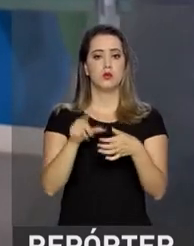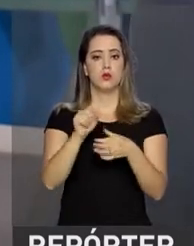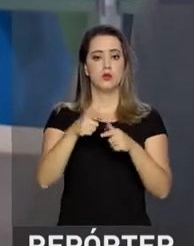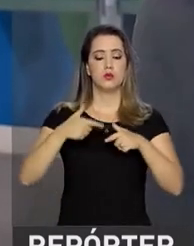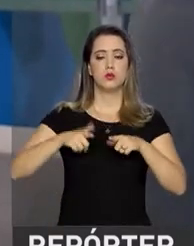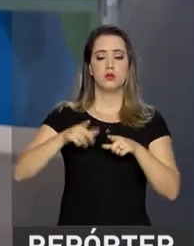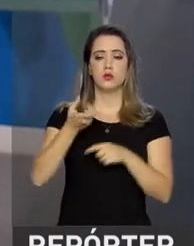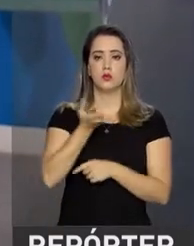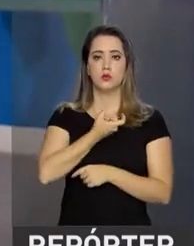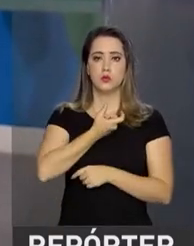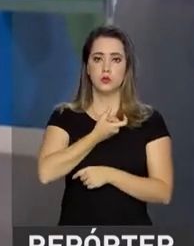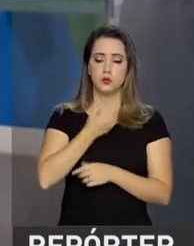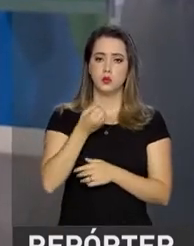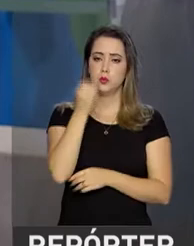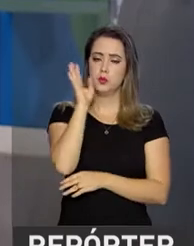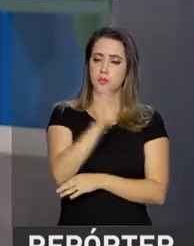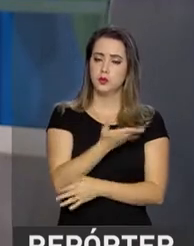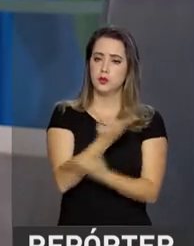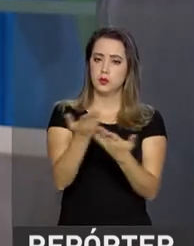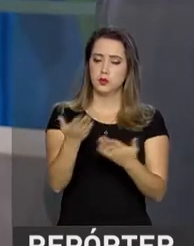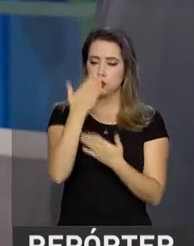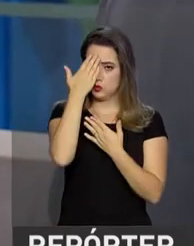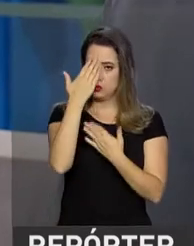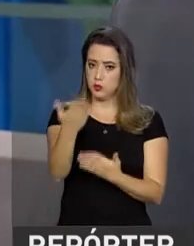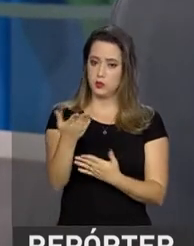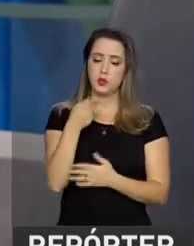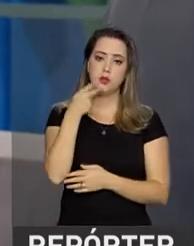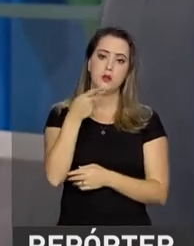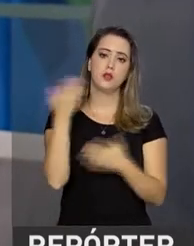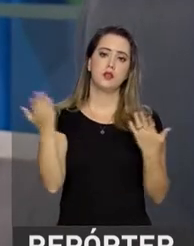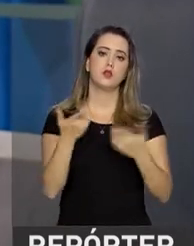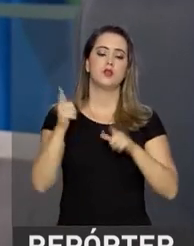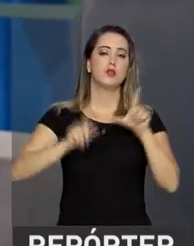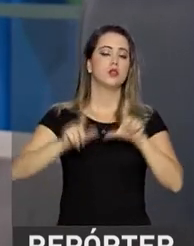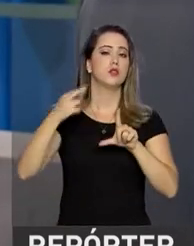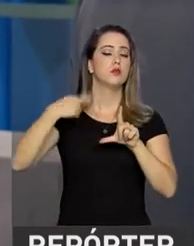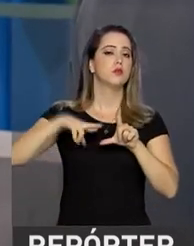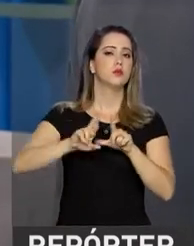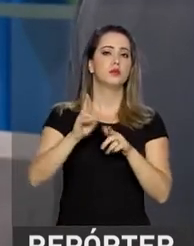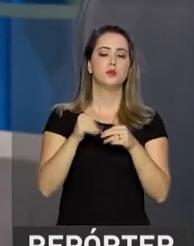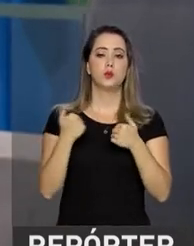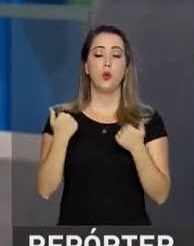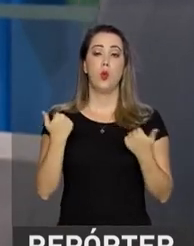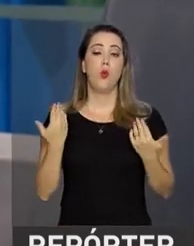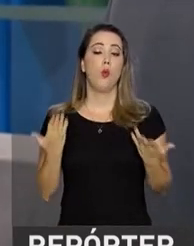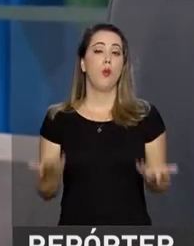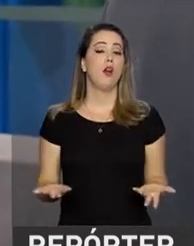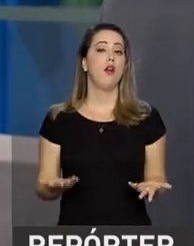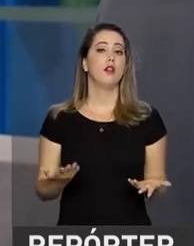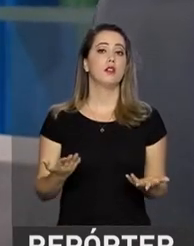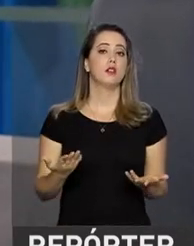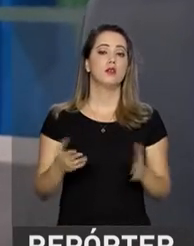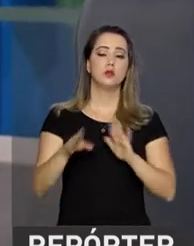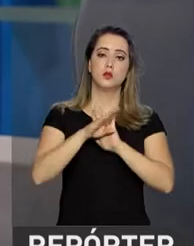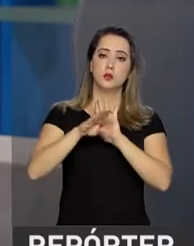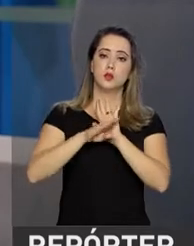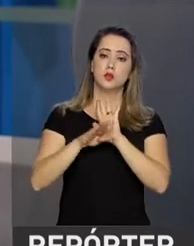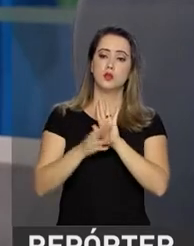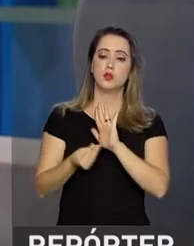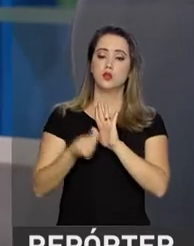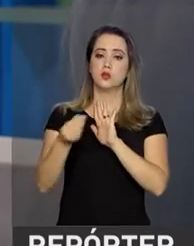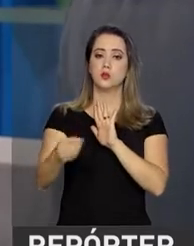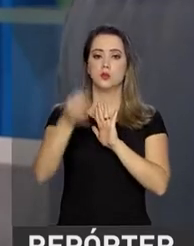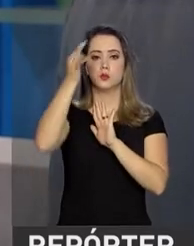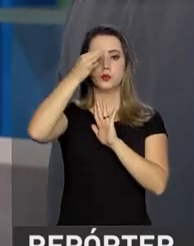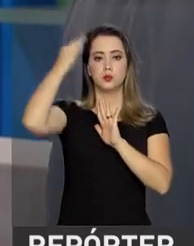Educativo. Boa tarde, governador. Obrigado por falar com a gente aqui na TV NBR. Quais são esses projetos que renderam ao Estado do Espírito Santo e ao